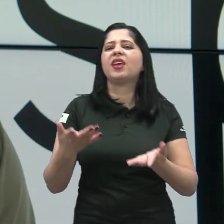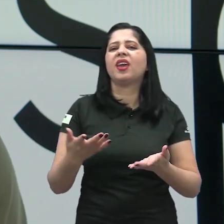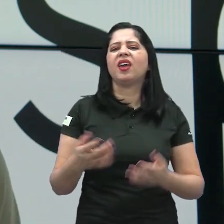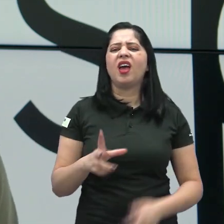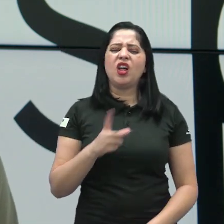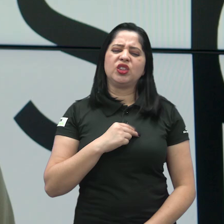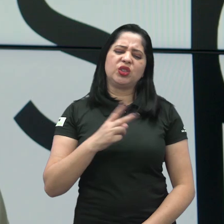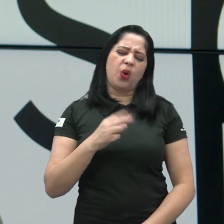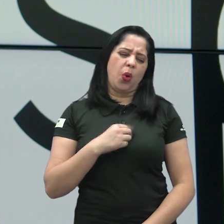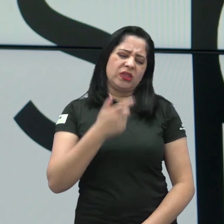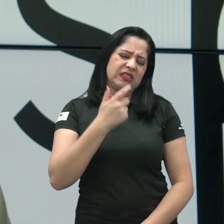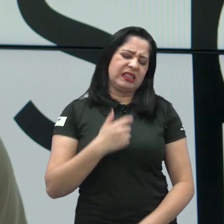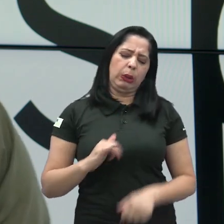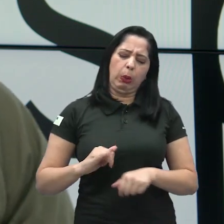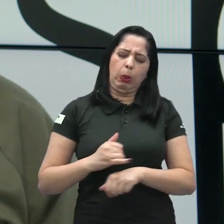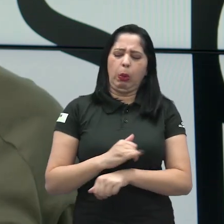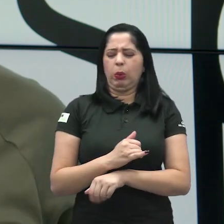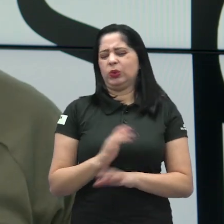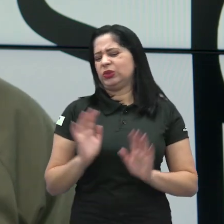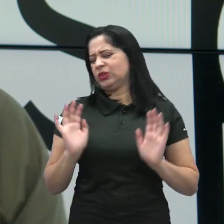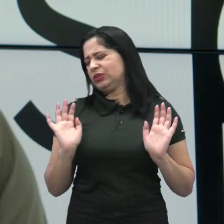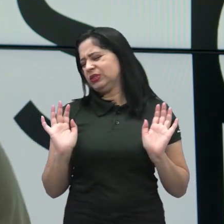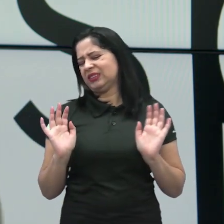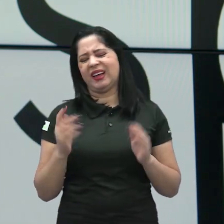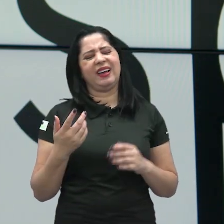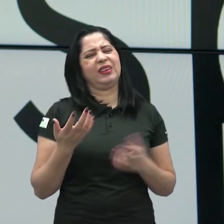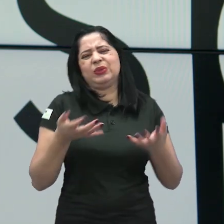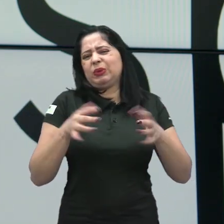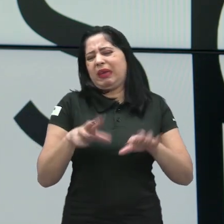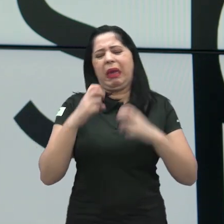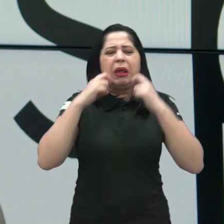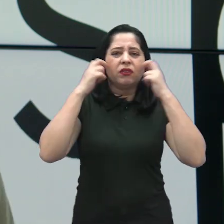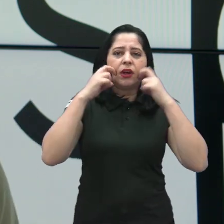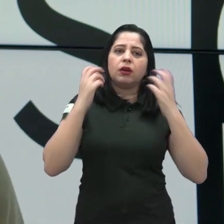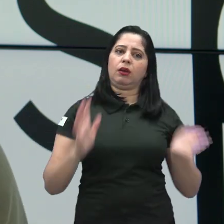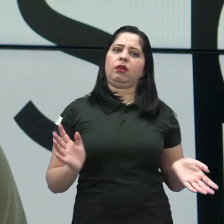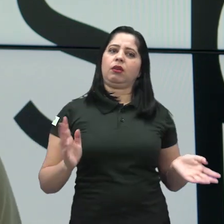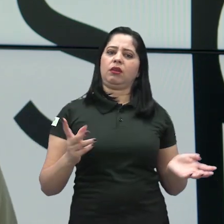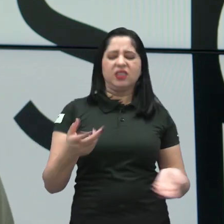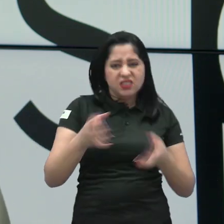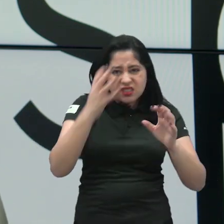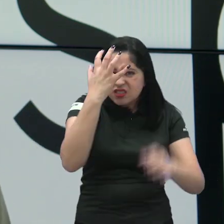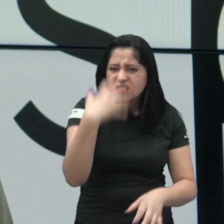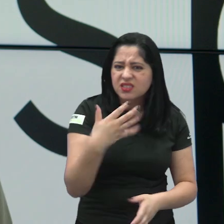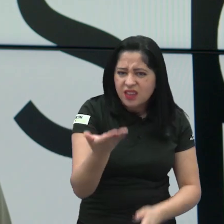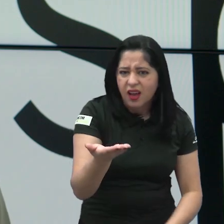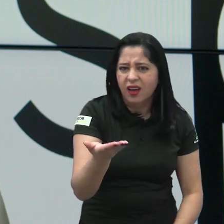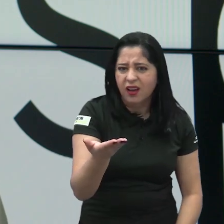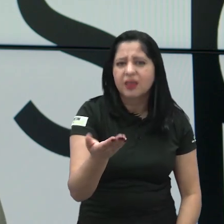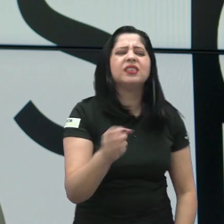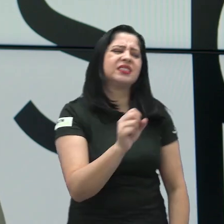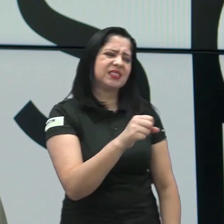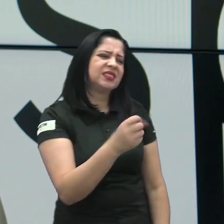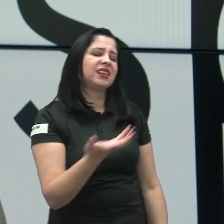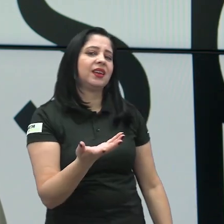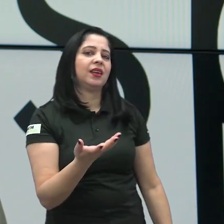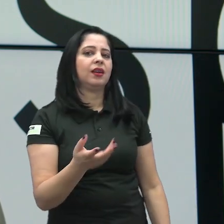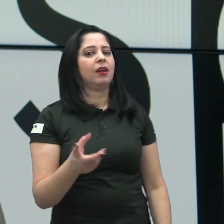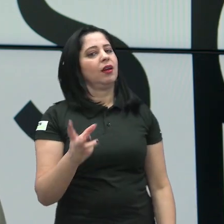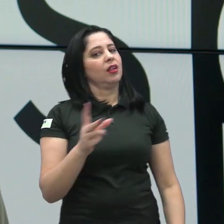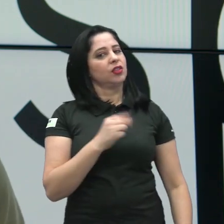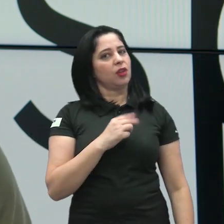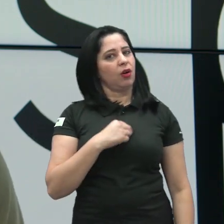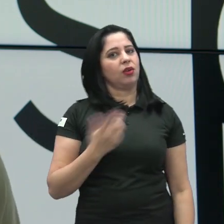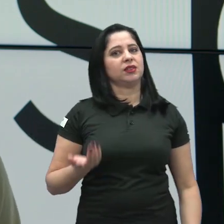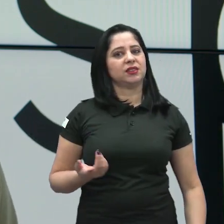por quê, cara? Não me sinto bem, quando ia já não tirava a camisa e tal. Eu falei, cara, brincadeira, você tá me zoando. Ele falou, sério. Eu